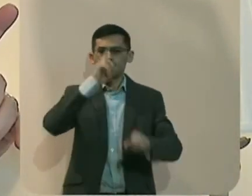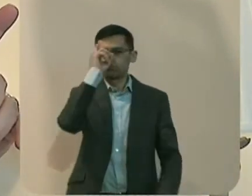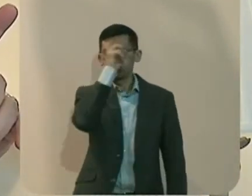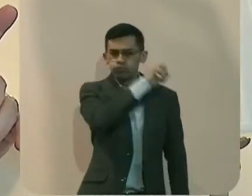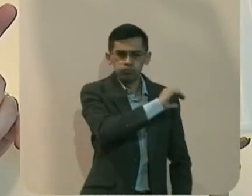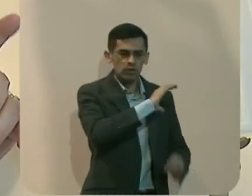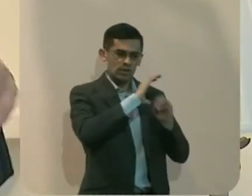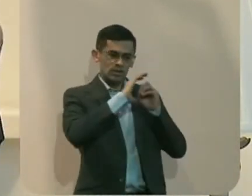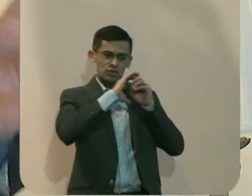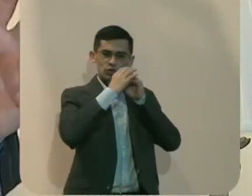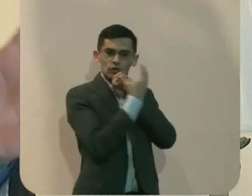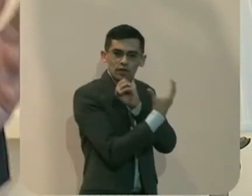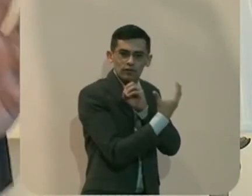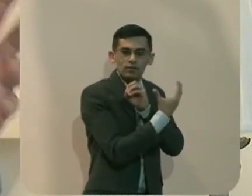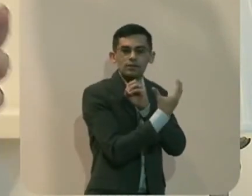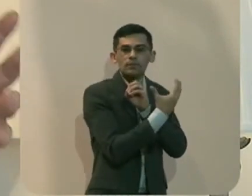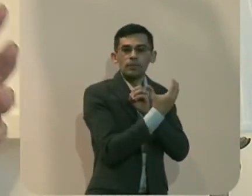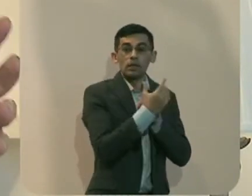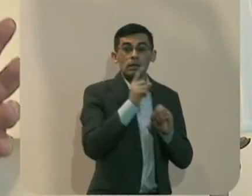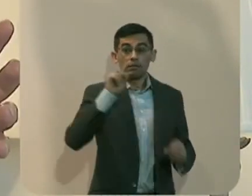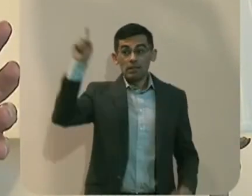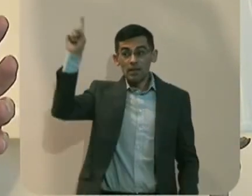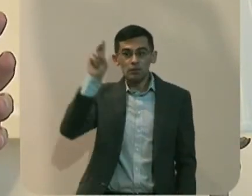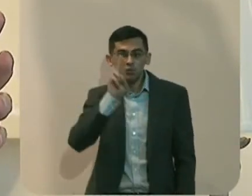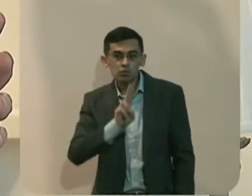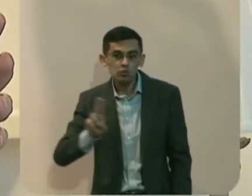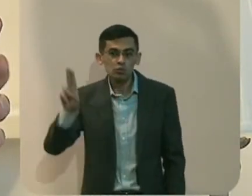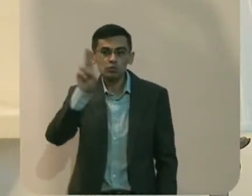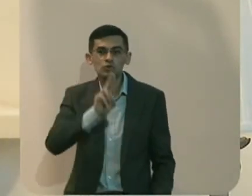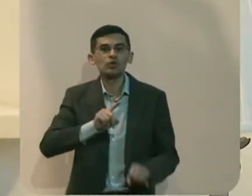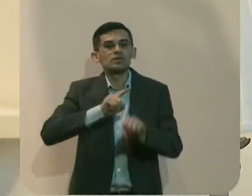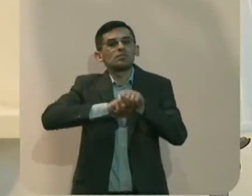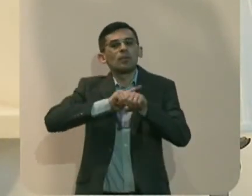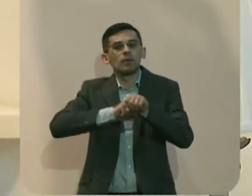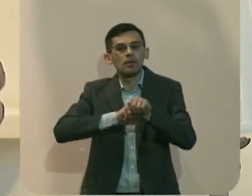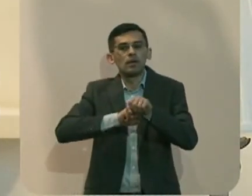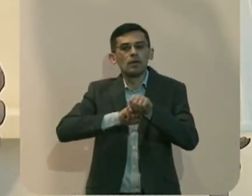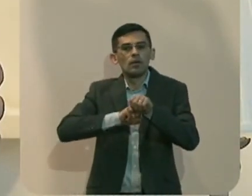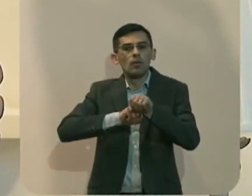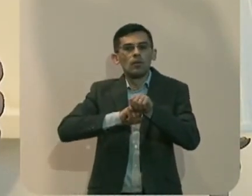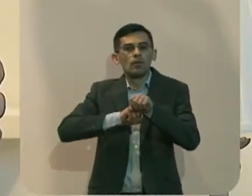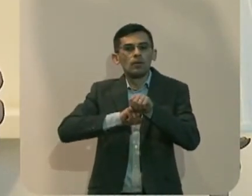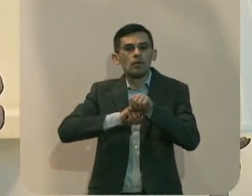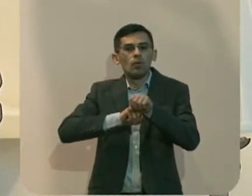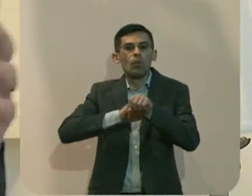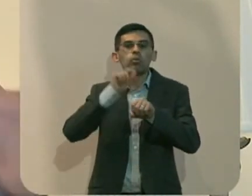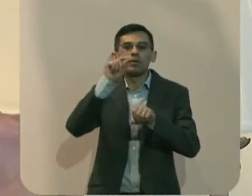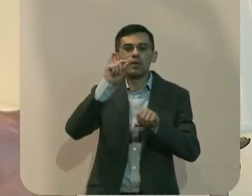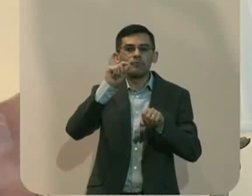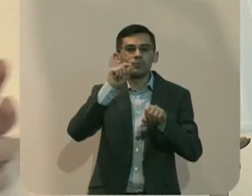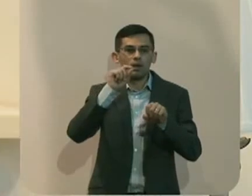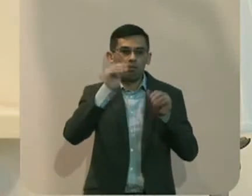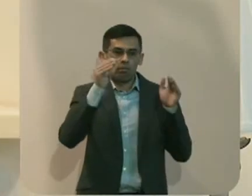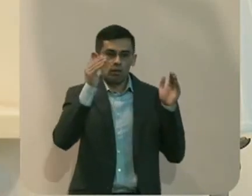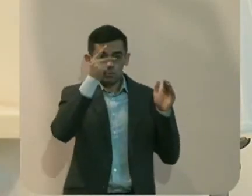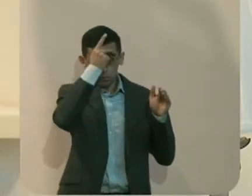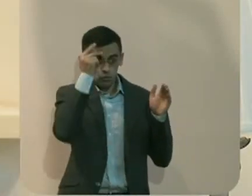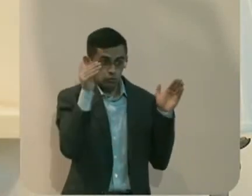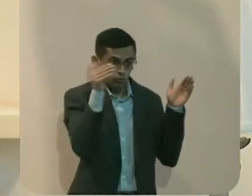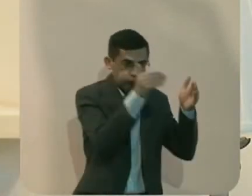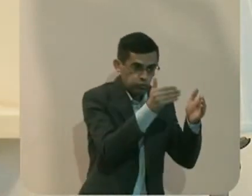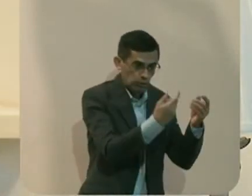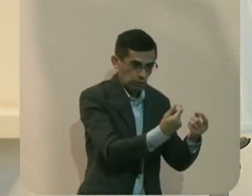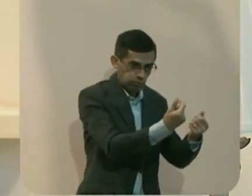Deus usou esse momento para que um mundo que estava tão focado na grana, na bolsa